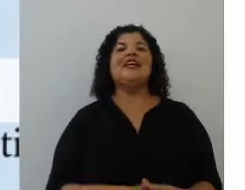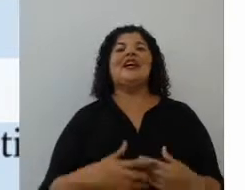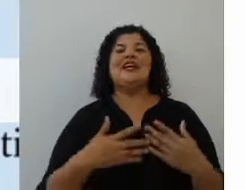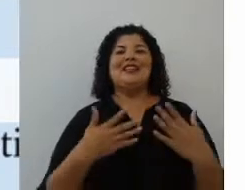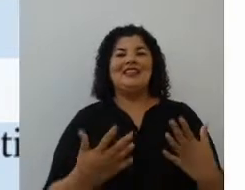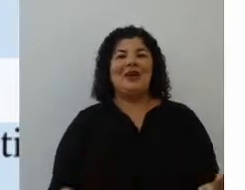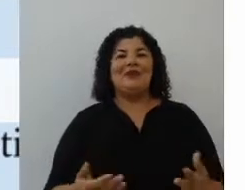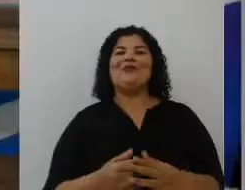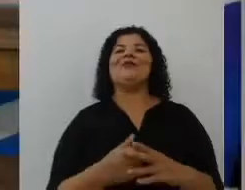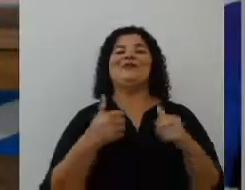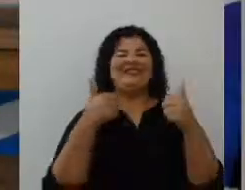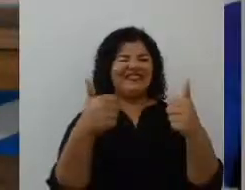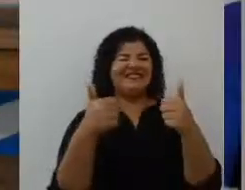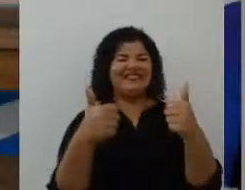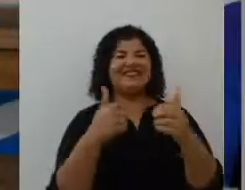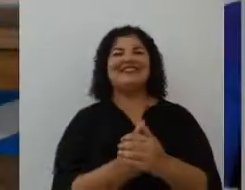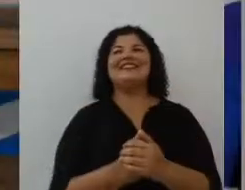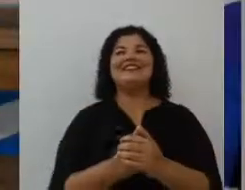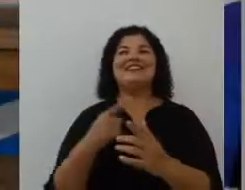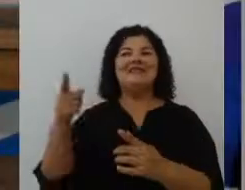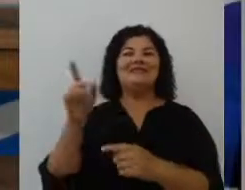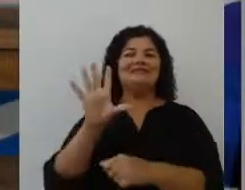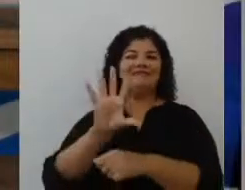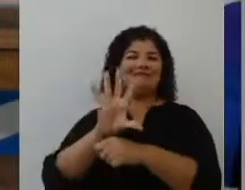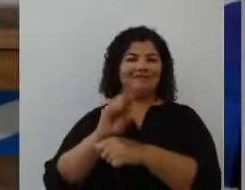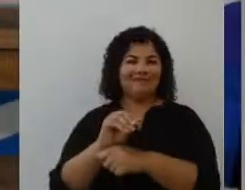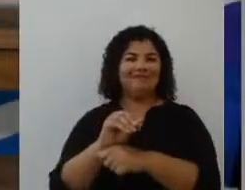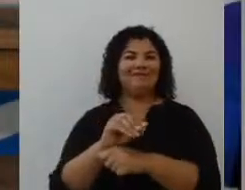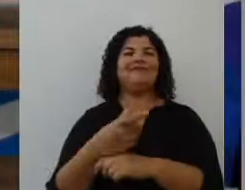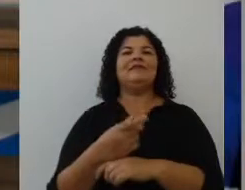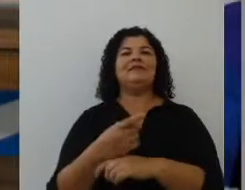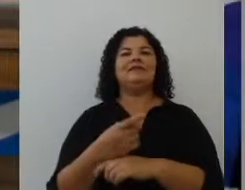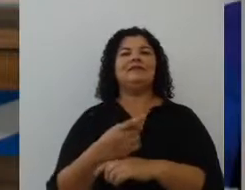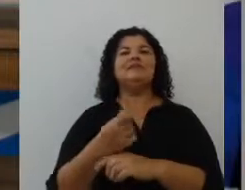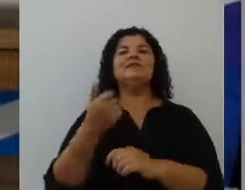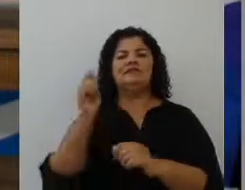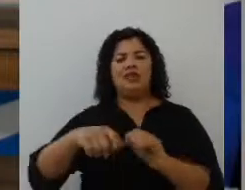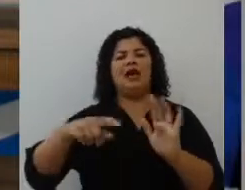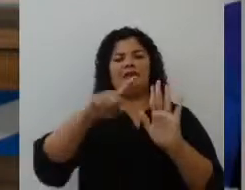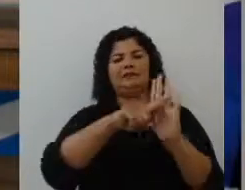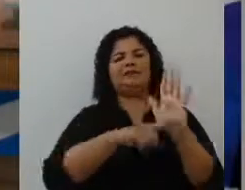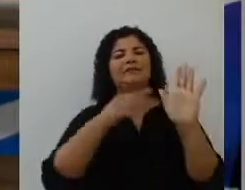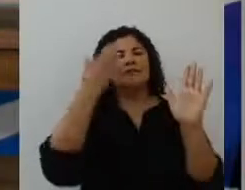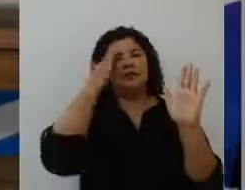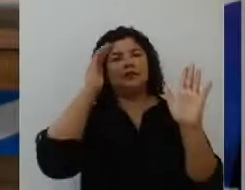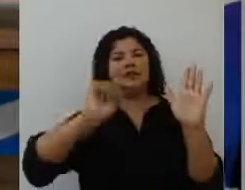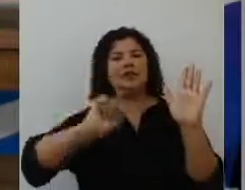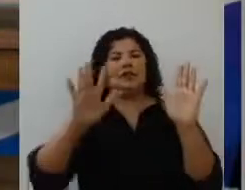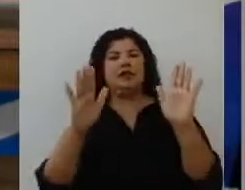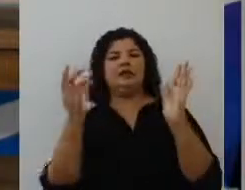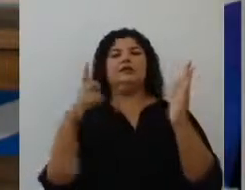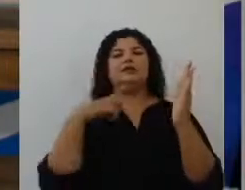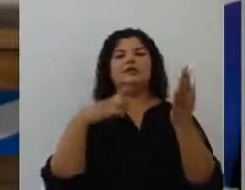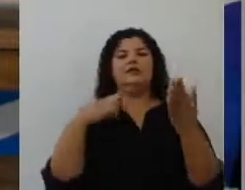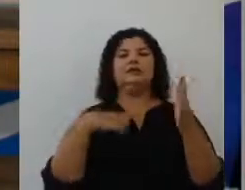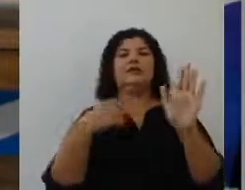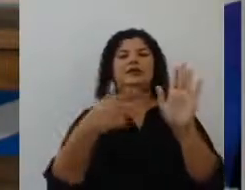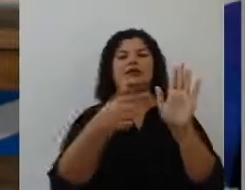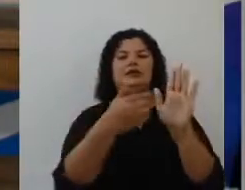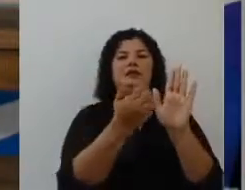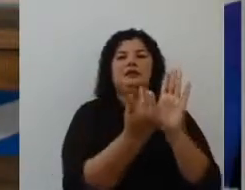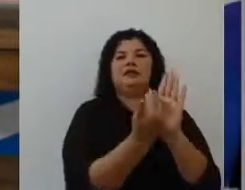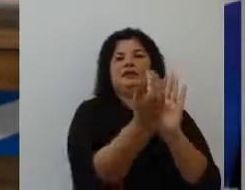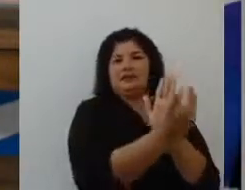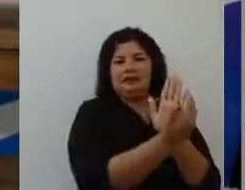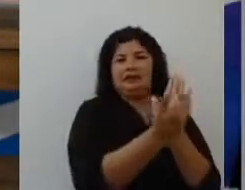Show de bola! Gente, essa imagem aí, ela vai facilitar muito o nosso entendimento. Do teu lado esquerdo,